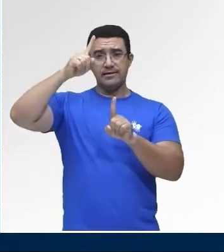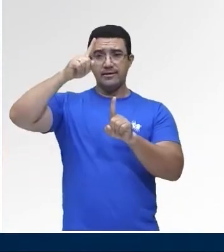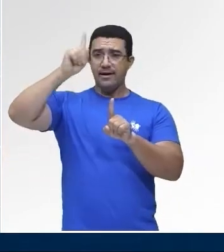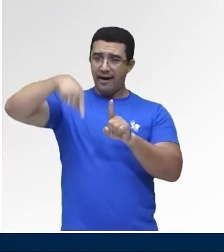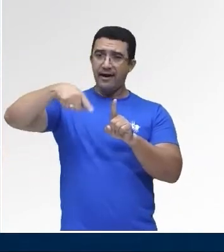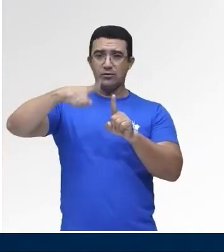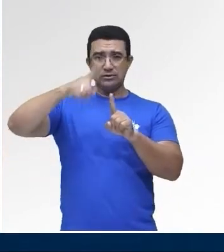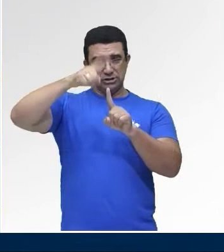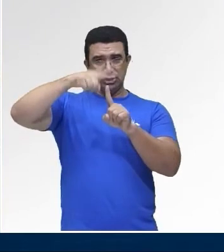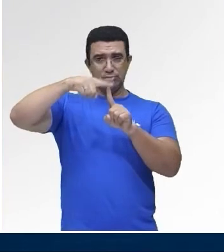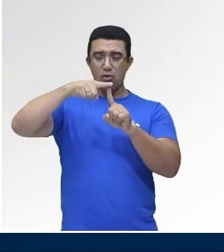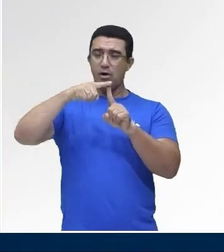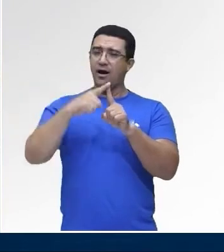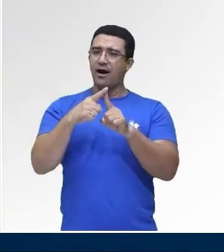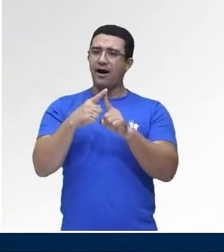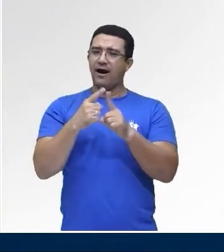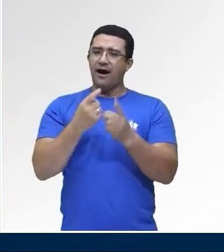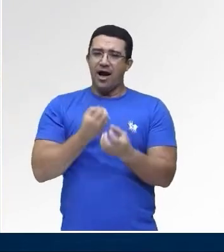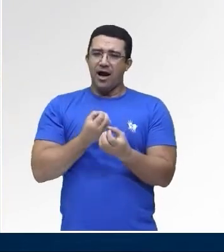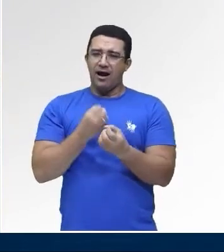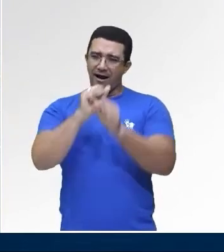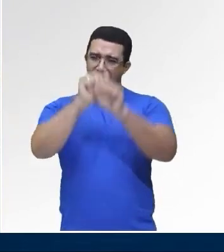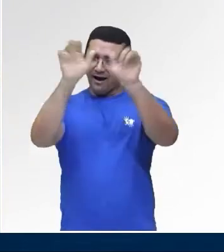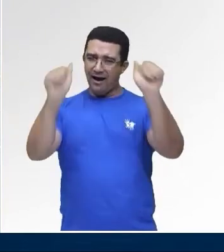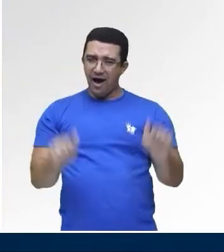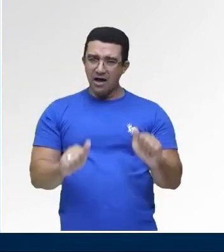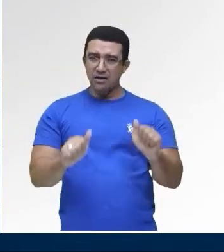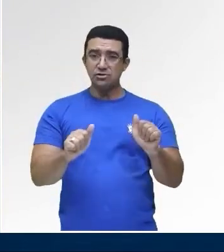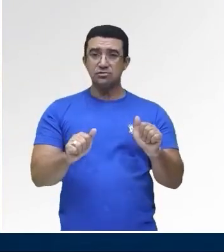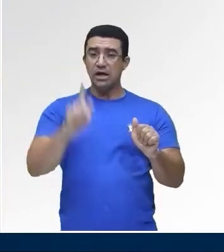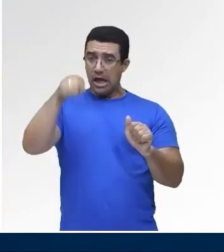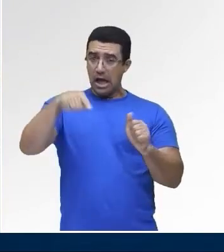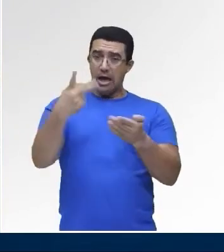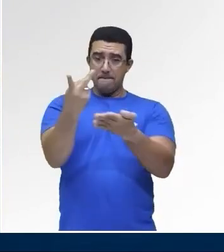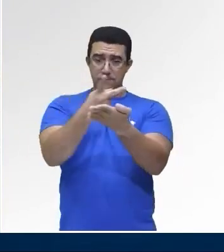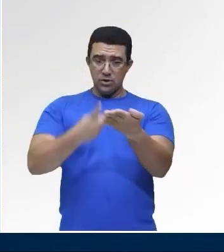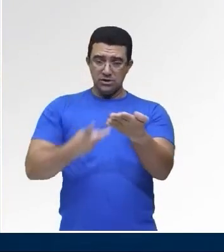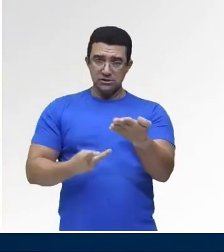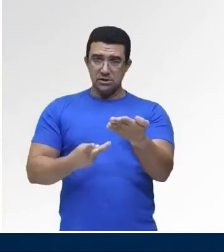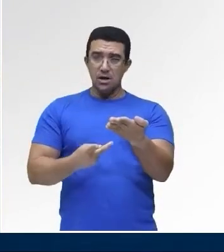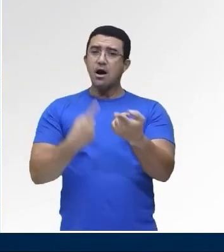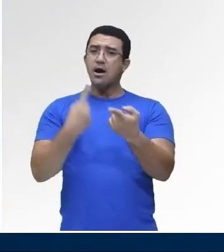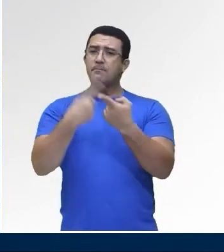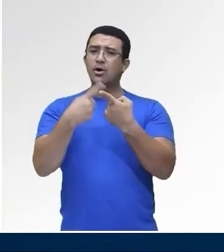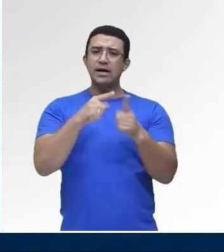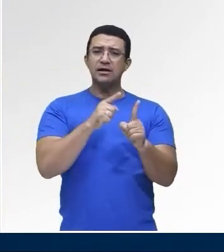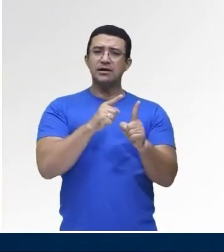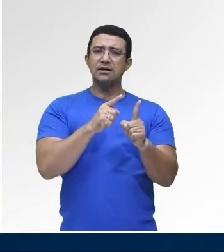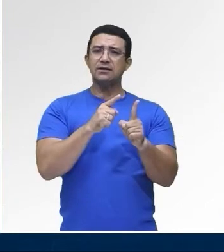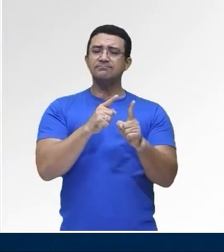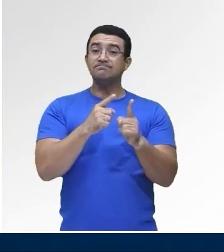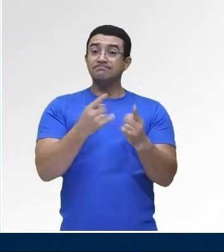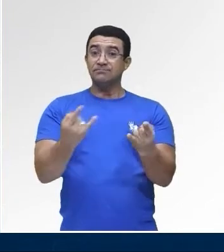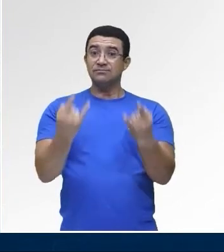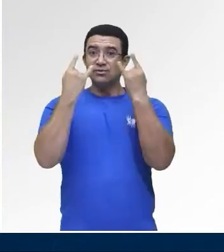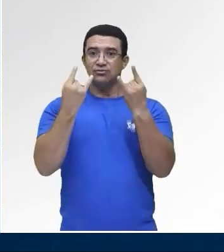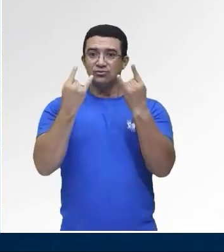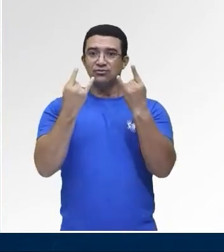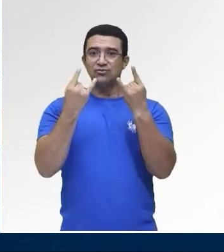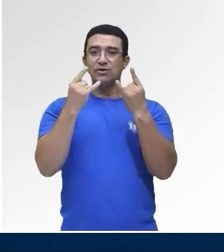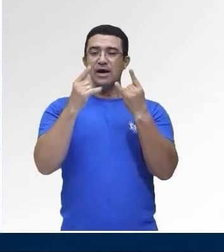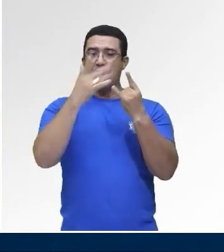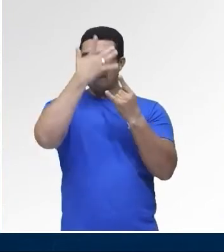poesia, tá? Por quê? Porque ela vai produzir em você um sentimento, ela vai despertar no observador